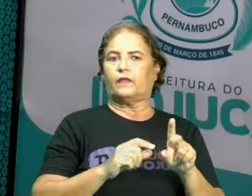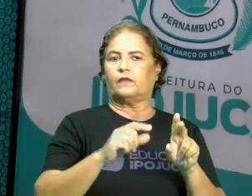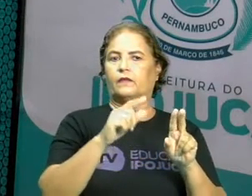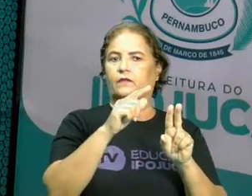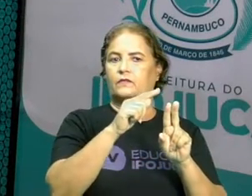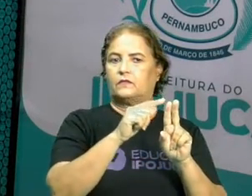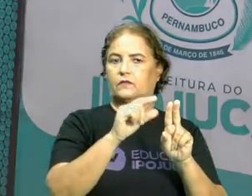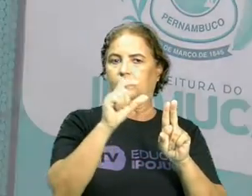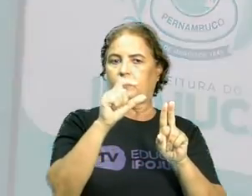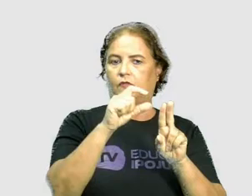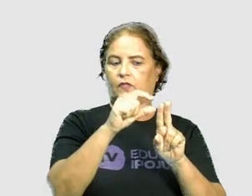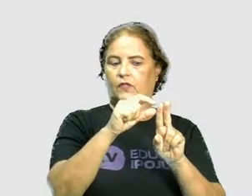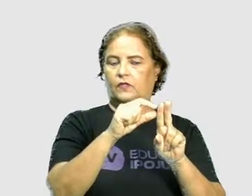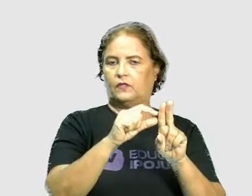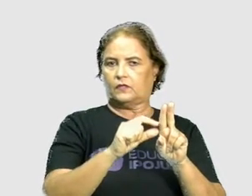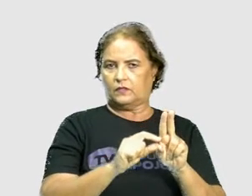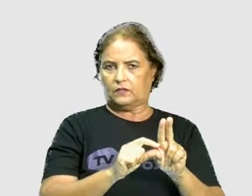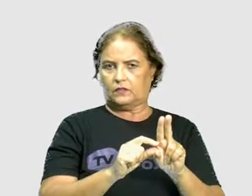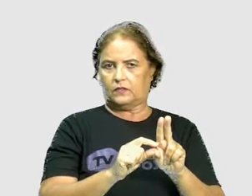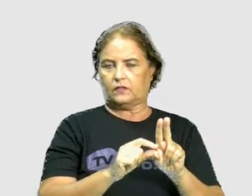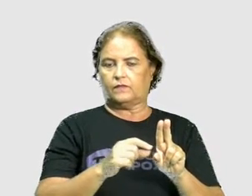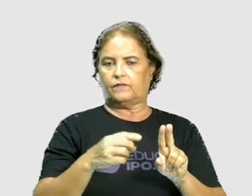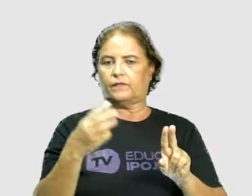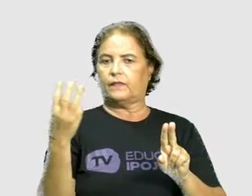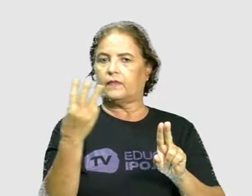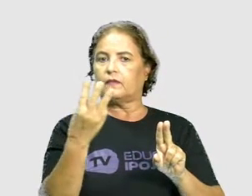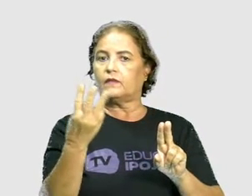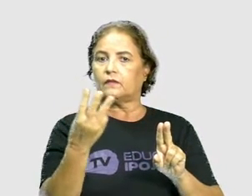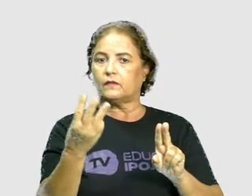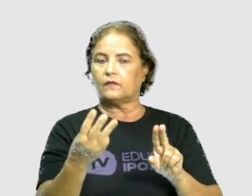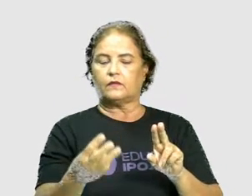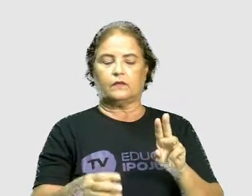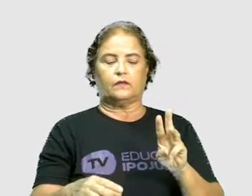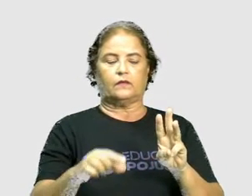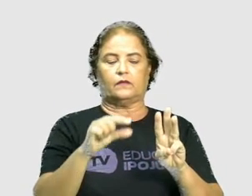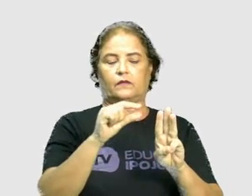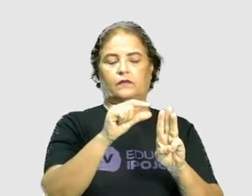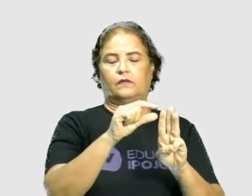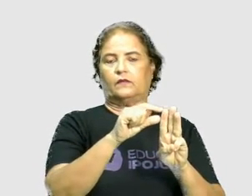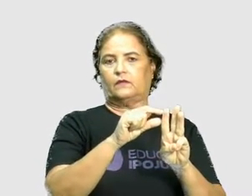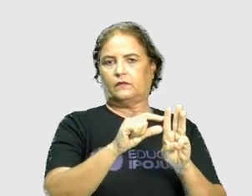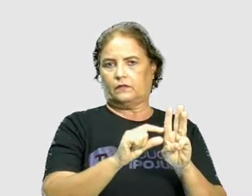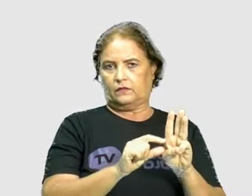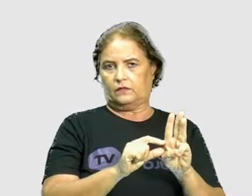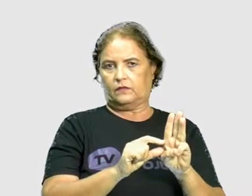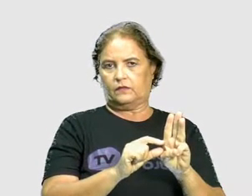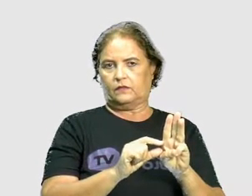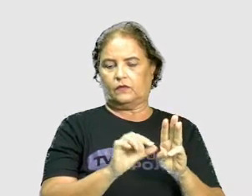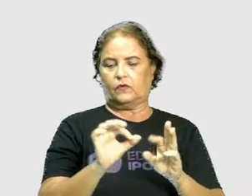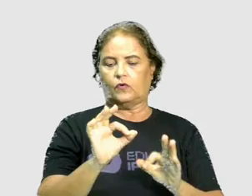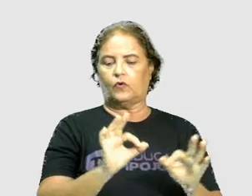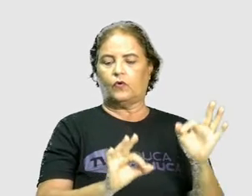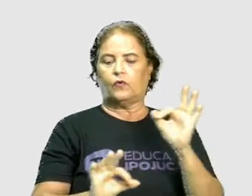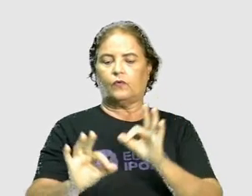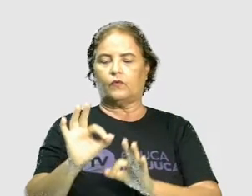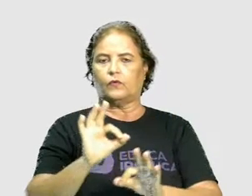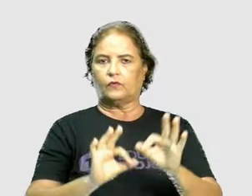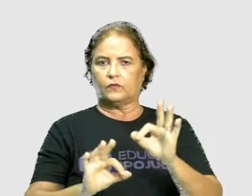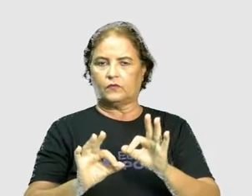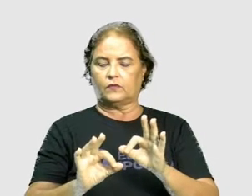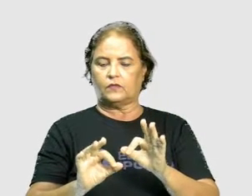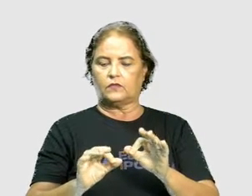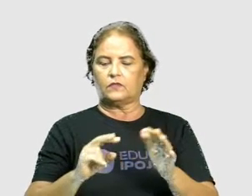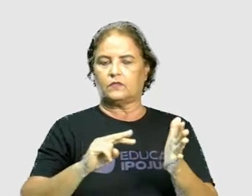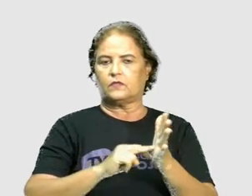que é a dezena, e a terceira ordem, que é a centena. Então, ordem significa